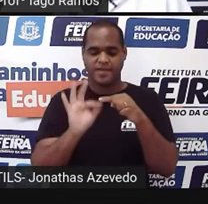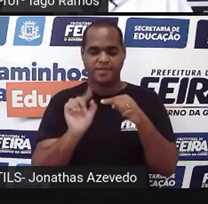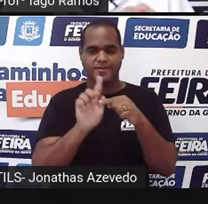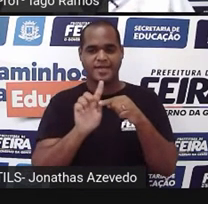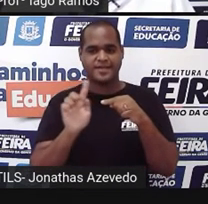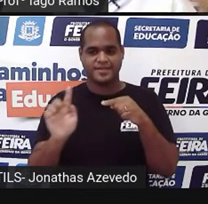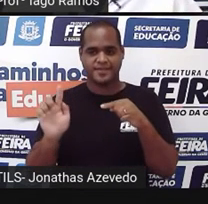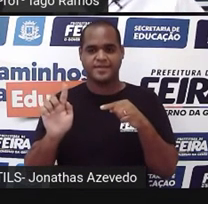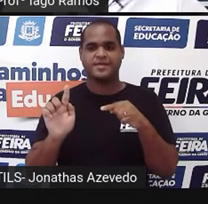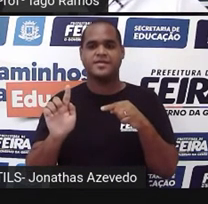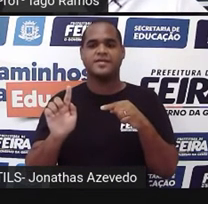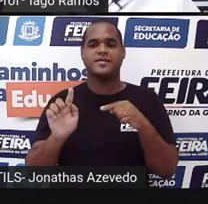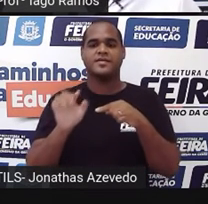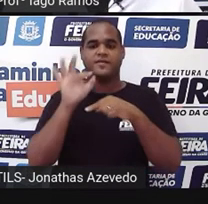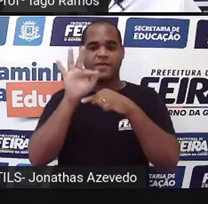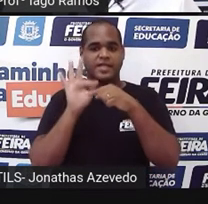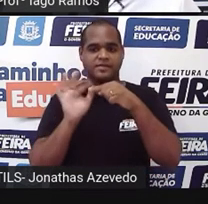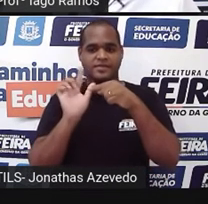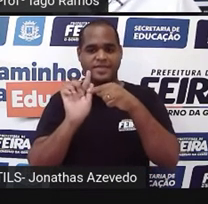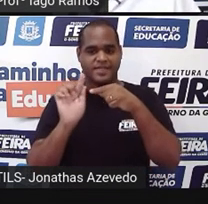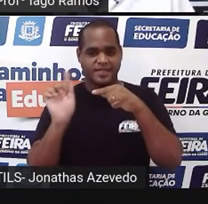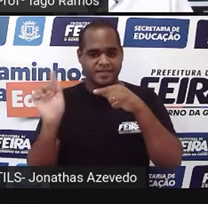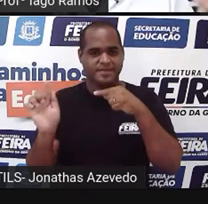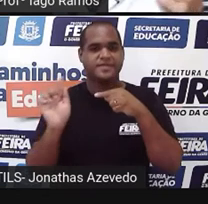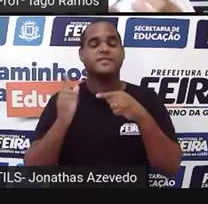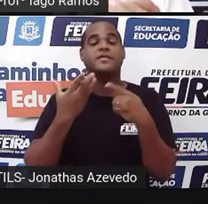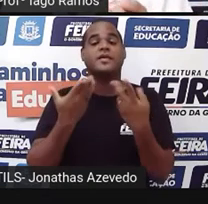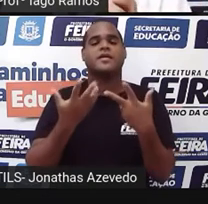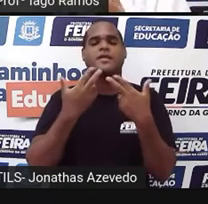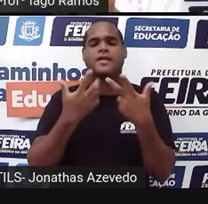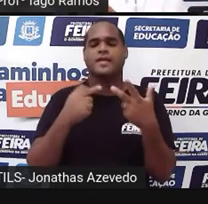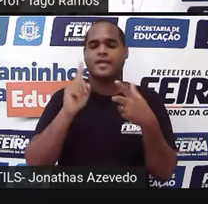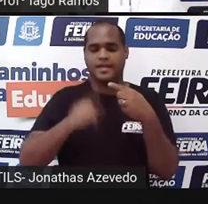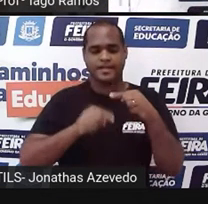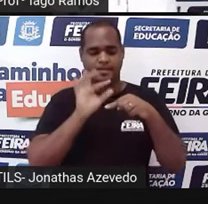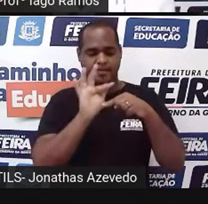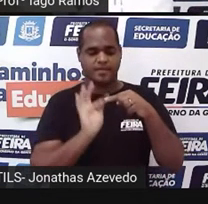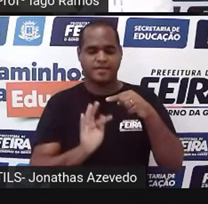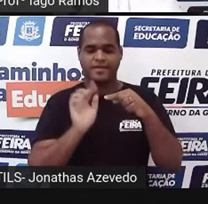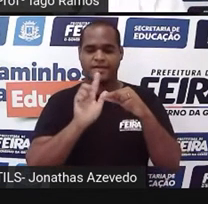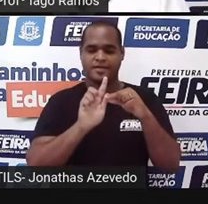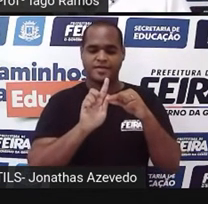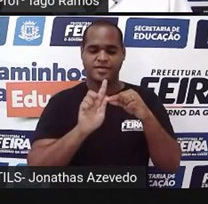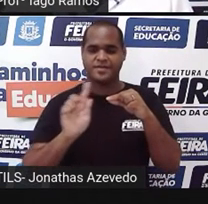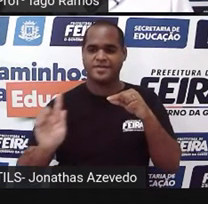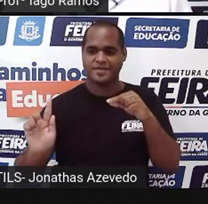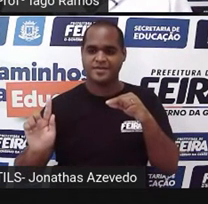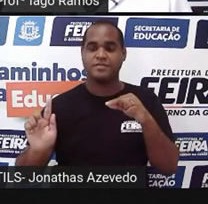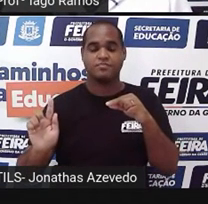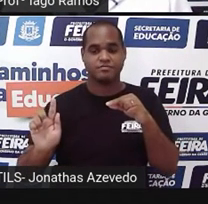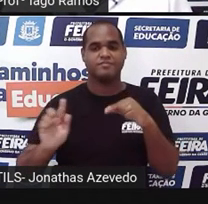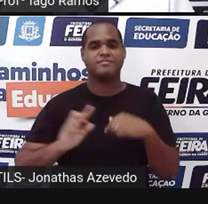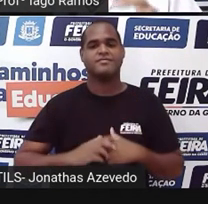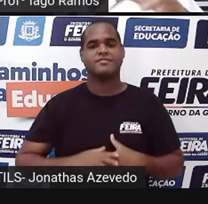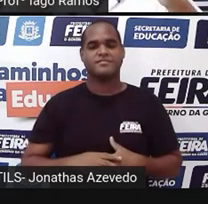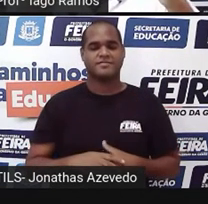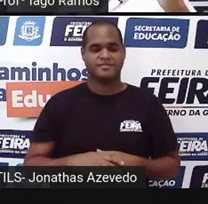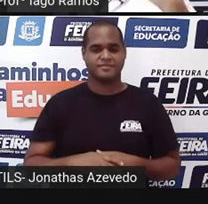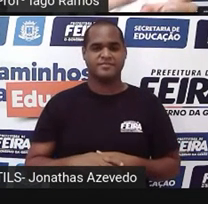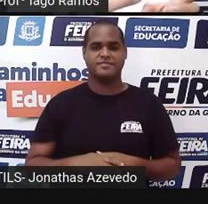bom e que é uma fração geratriz é uma fração que gera uma dízima periódica